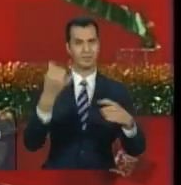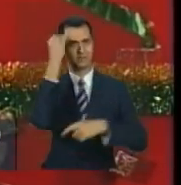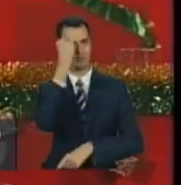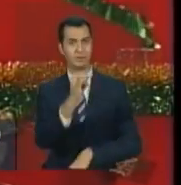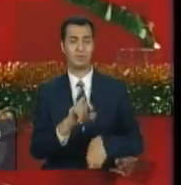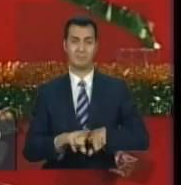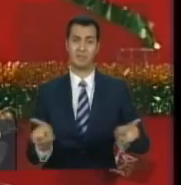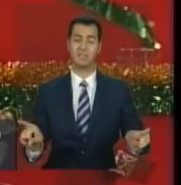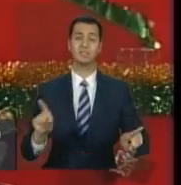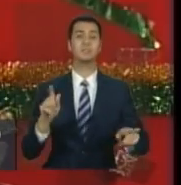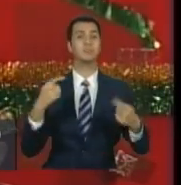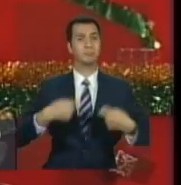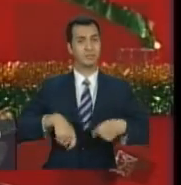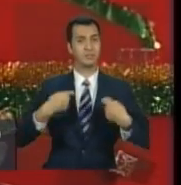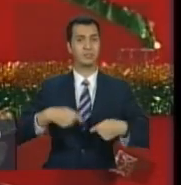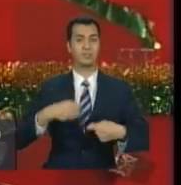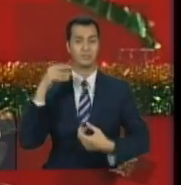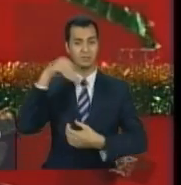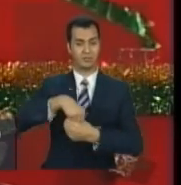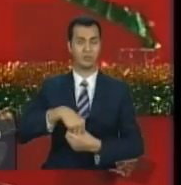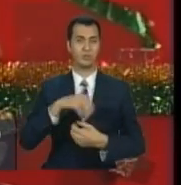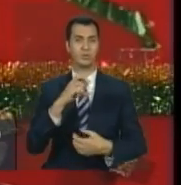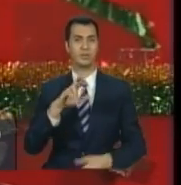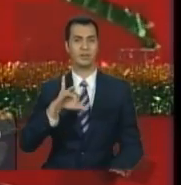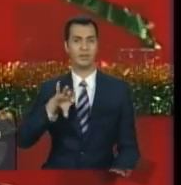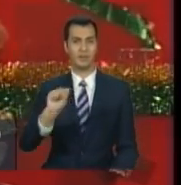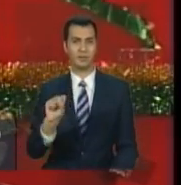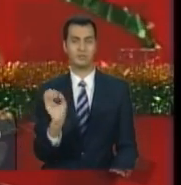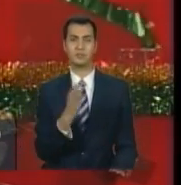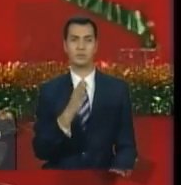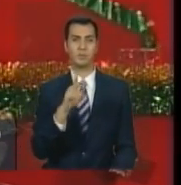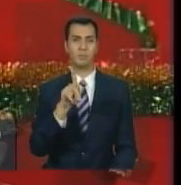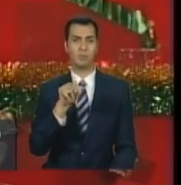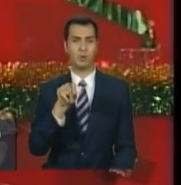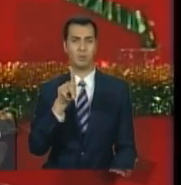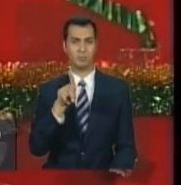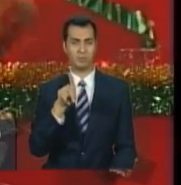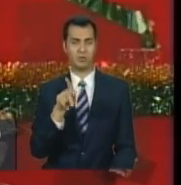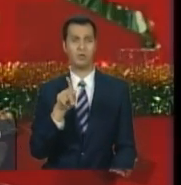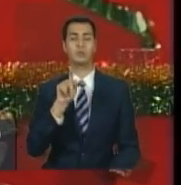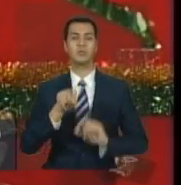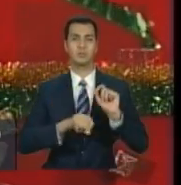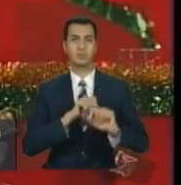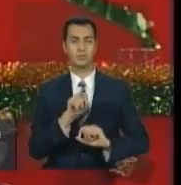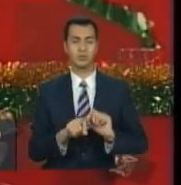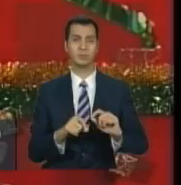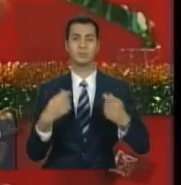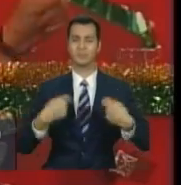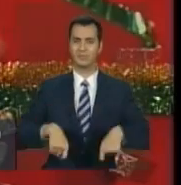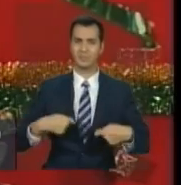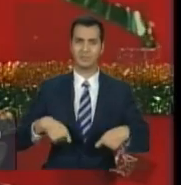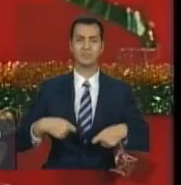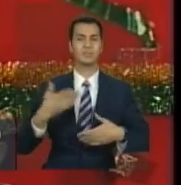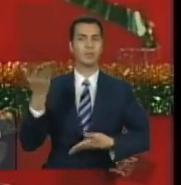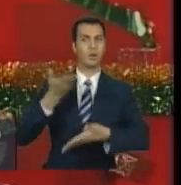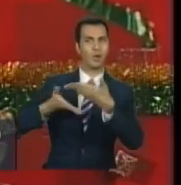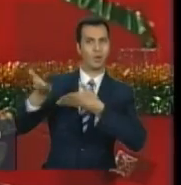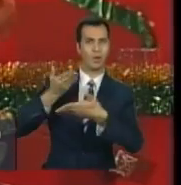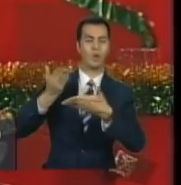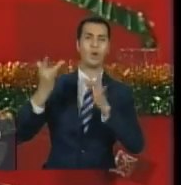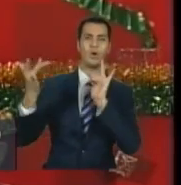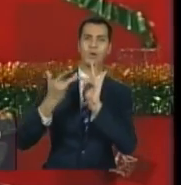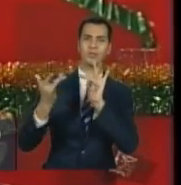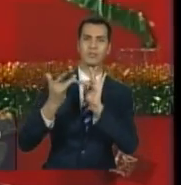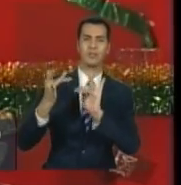é fundamental que nos CREAs POP existe uma interlocução especial com as delegacias.